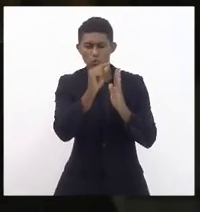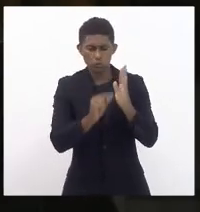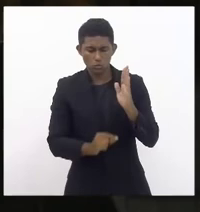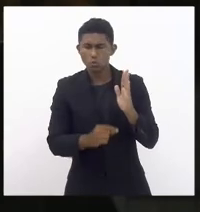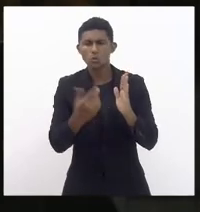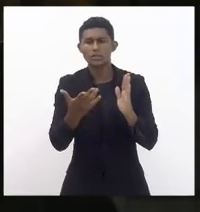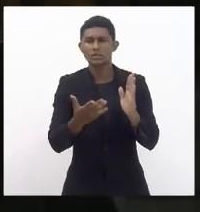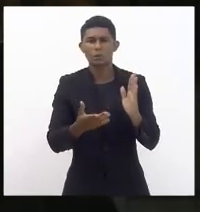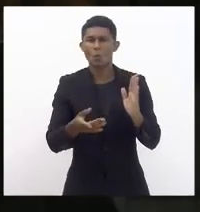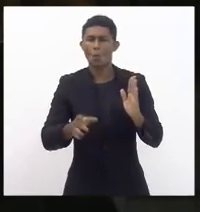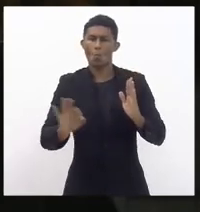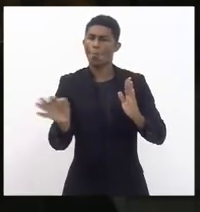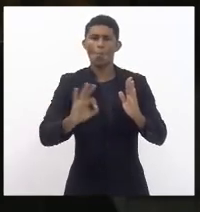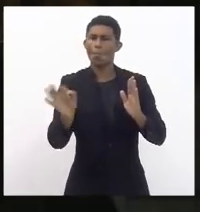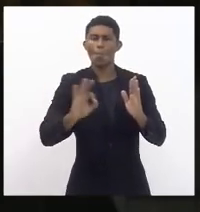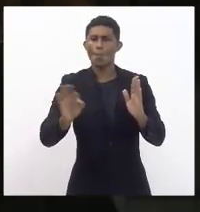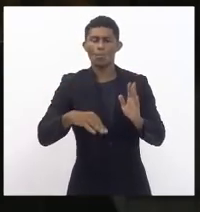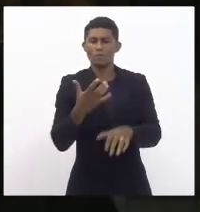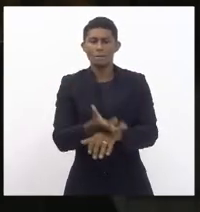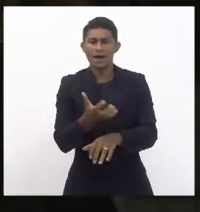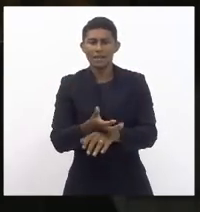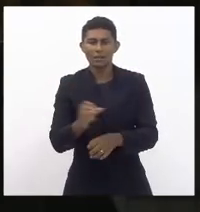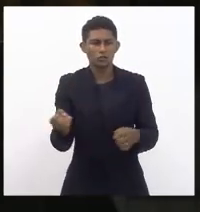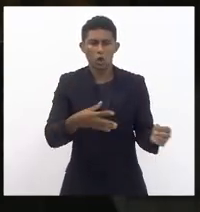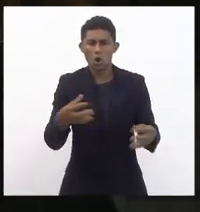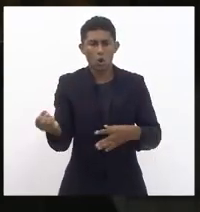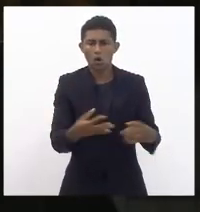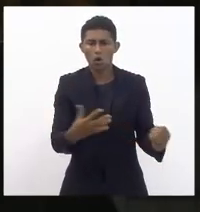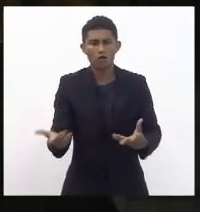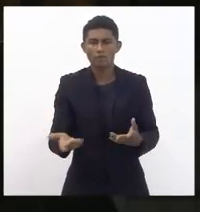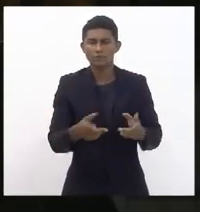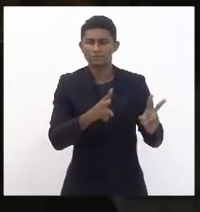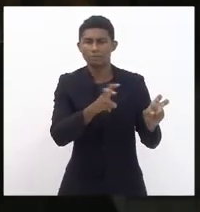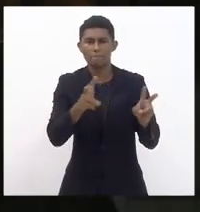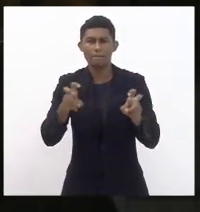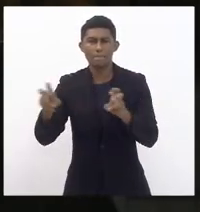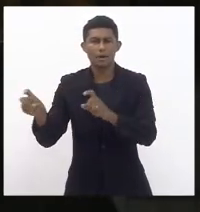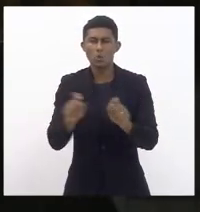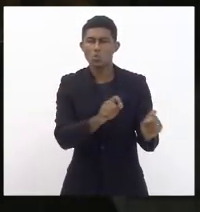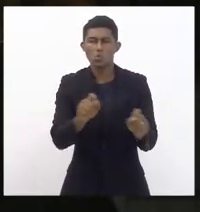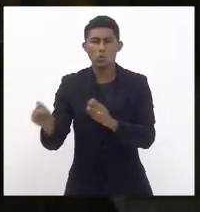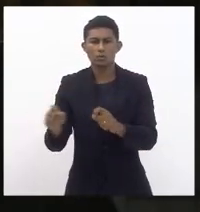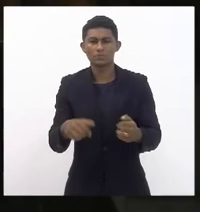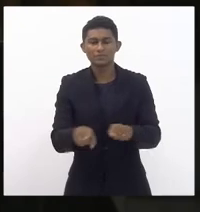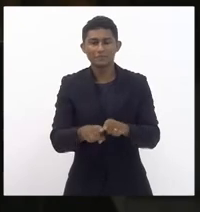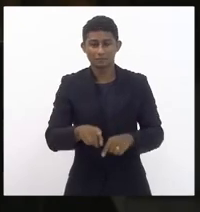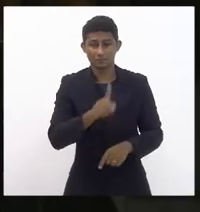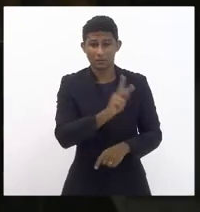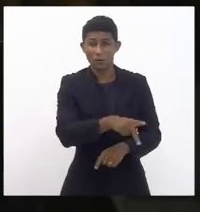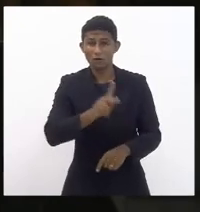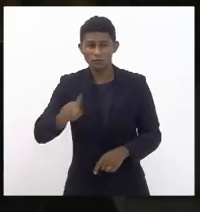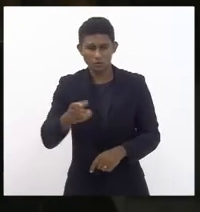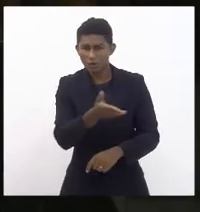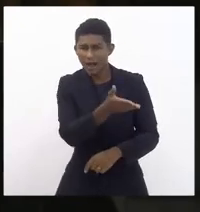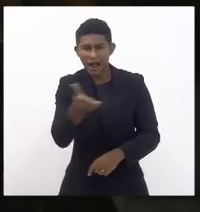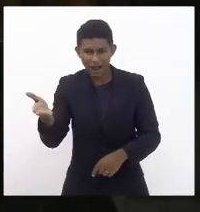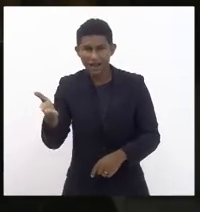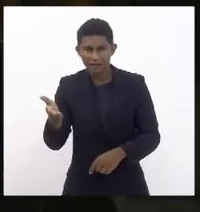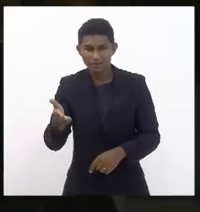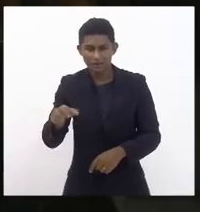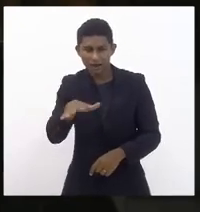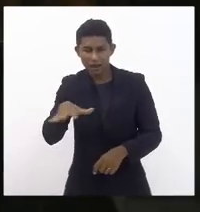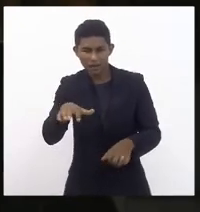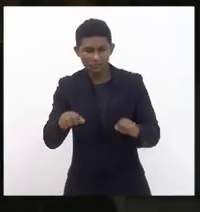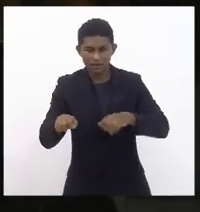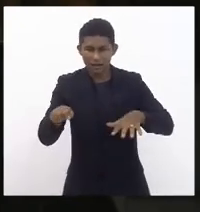que cada uma daquelas novas disciplinas vai abordar não se sabia quais os professores e que áreas poderiam da quais disciplinas